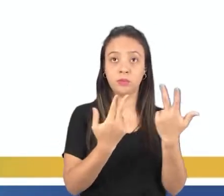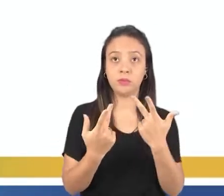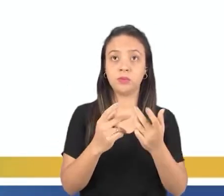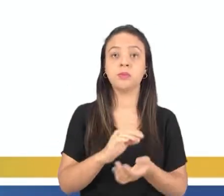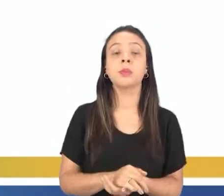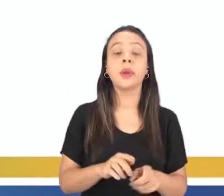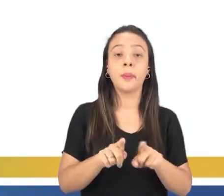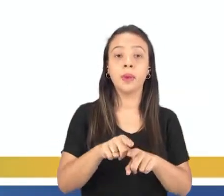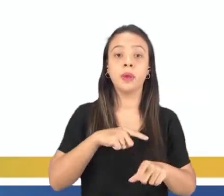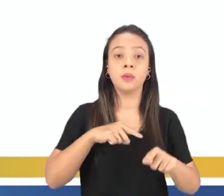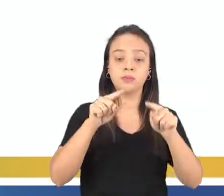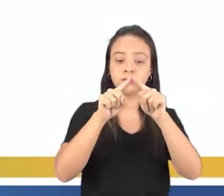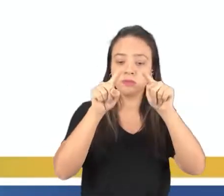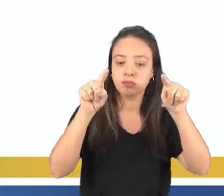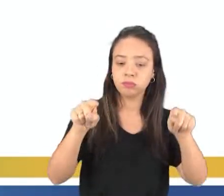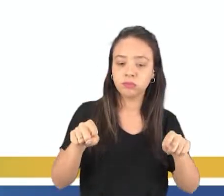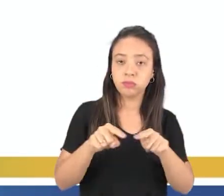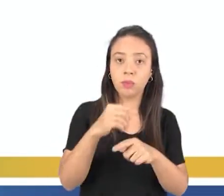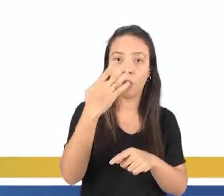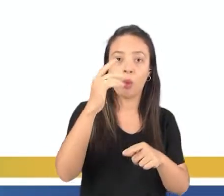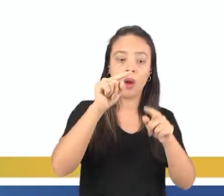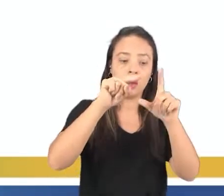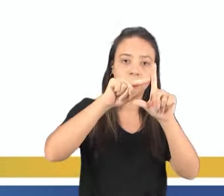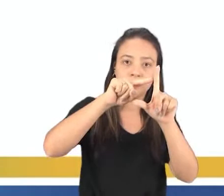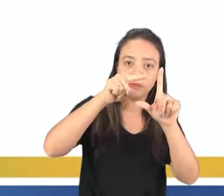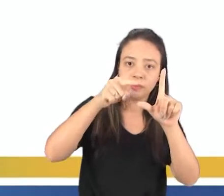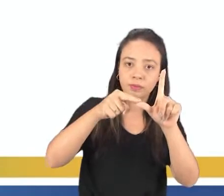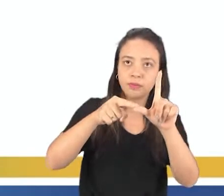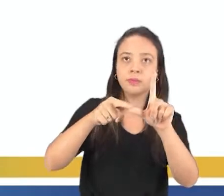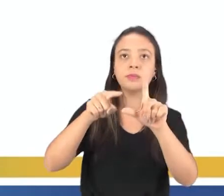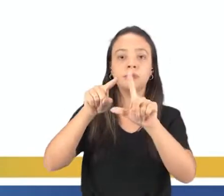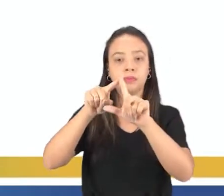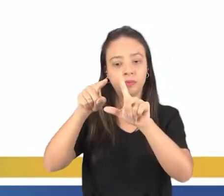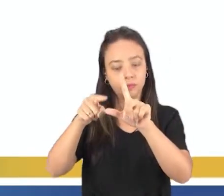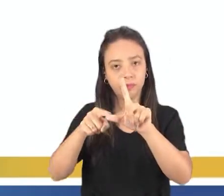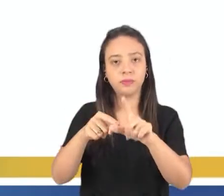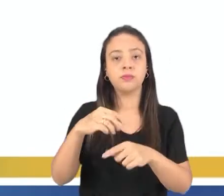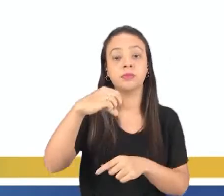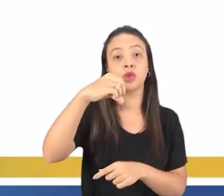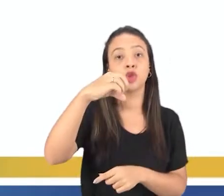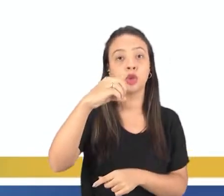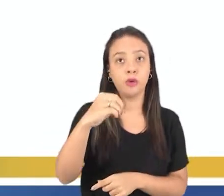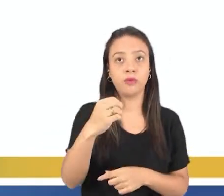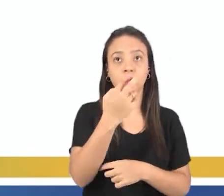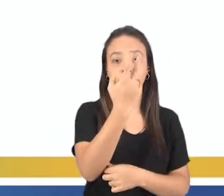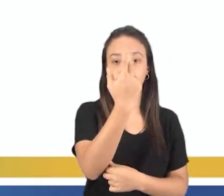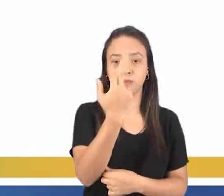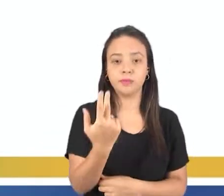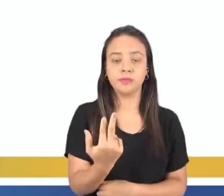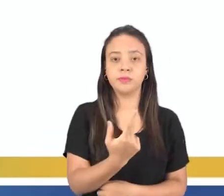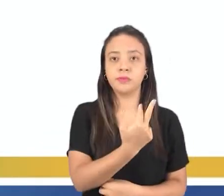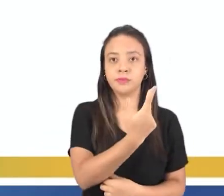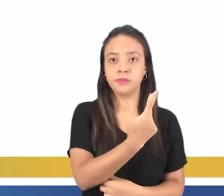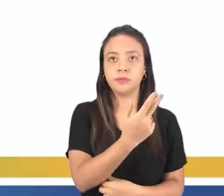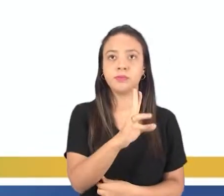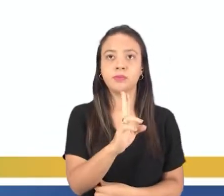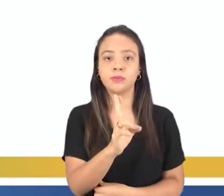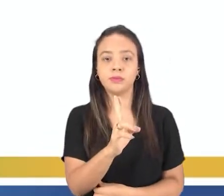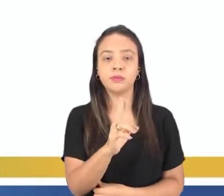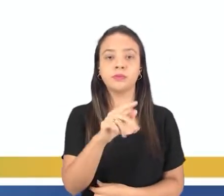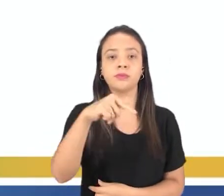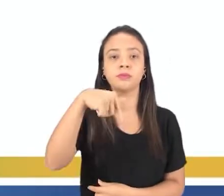que possui os 4 ângulos internos retos, ou seja, de 90 graus, e os 4 lados com a mesma medida de comprimento, nós chamamos